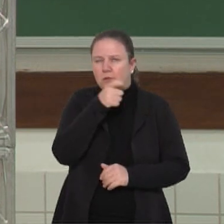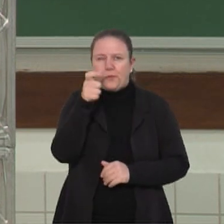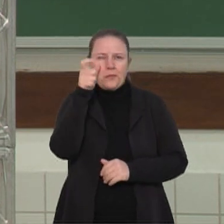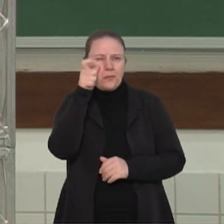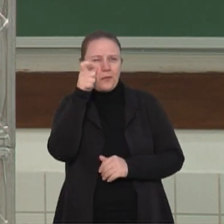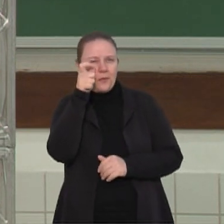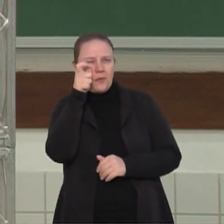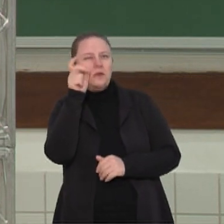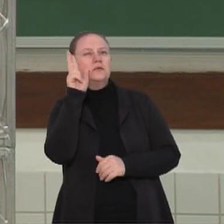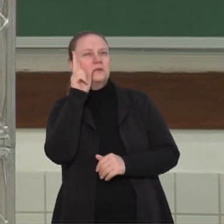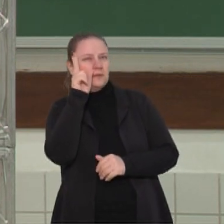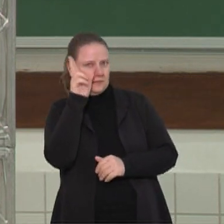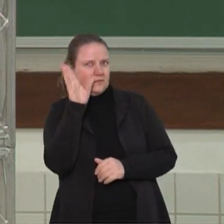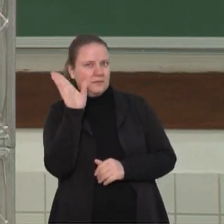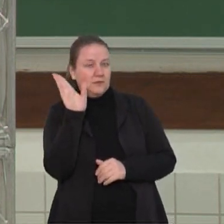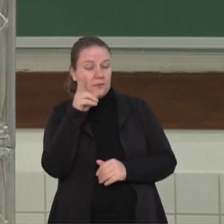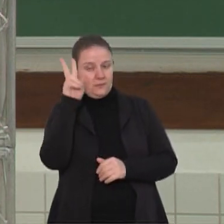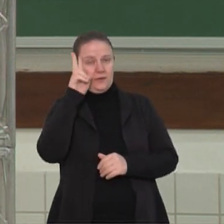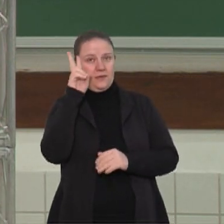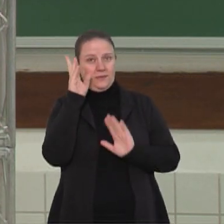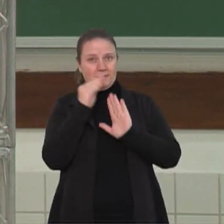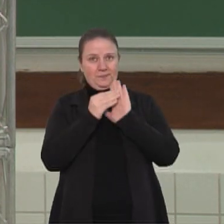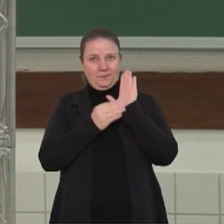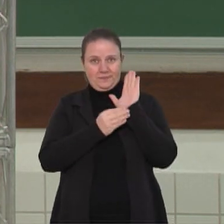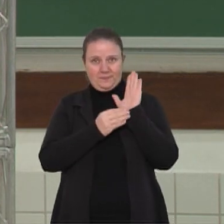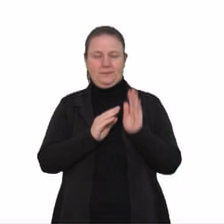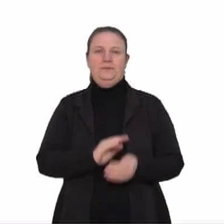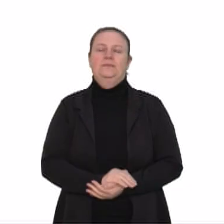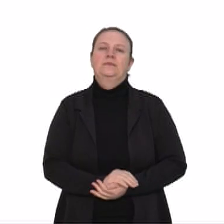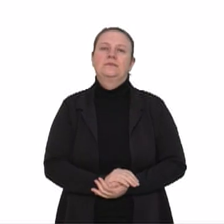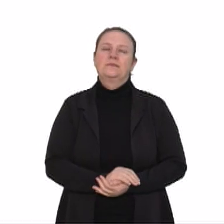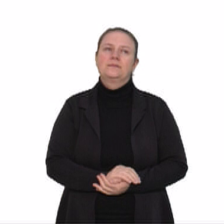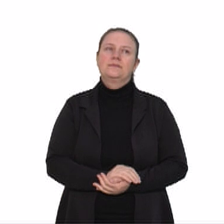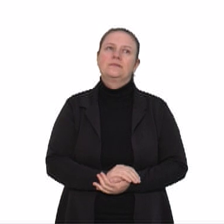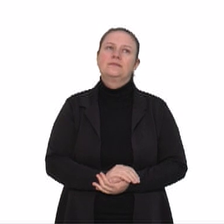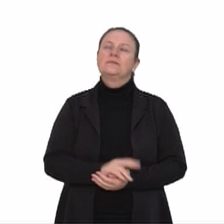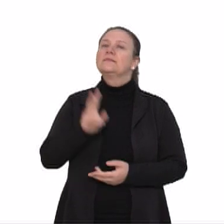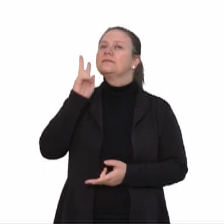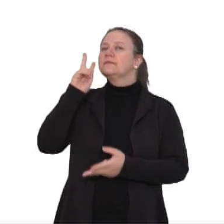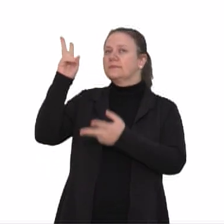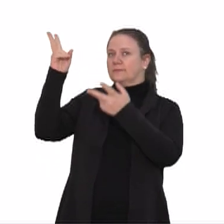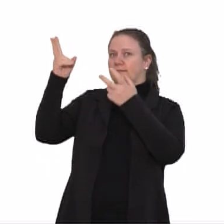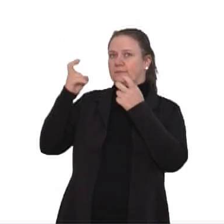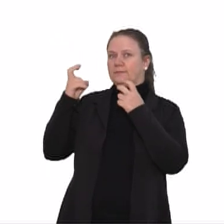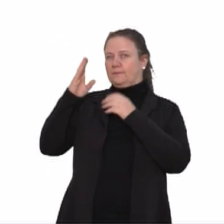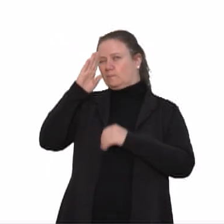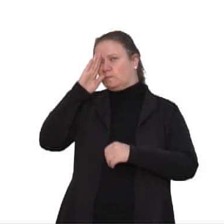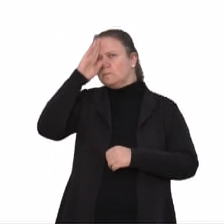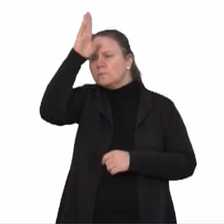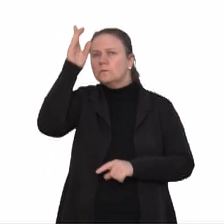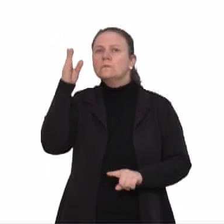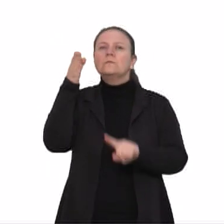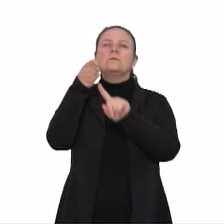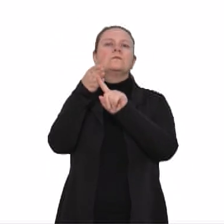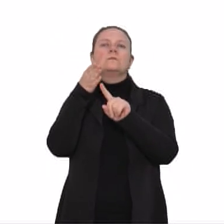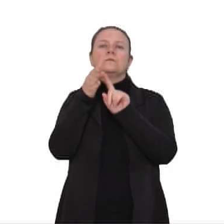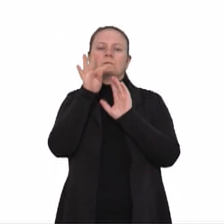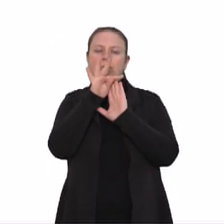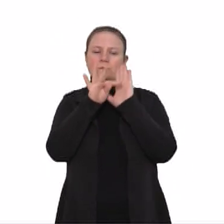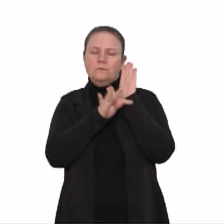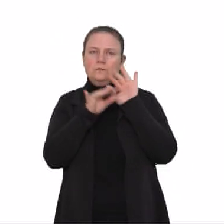se recordando ainda do conteúdo. Vamos lá? Então, a principal função de